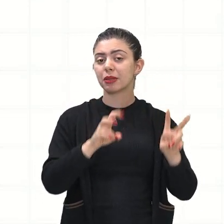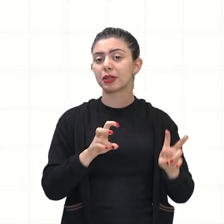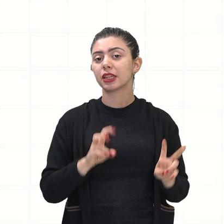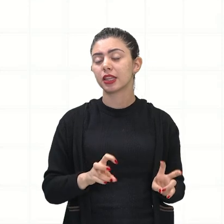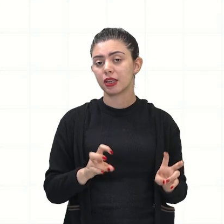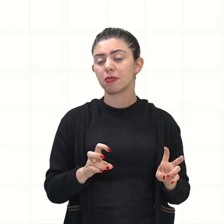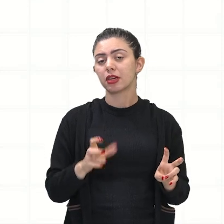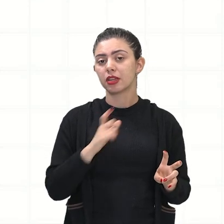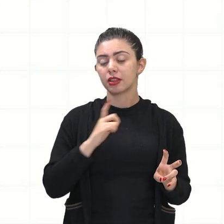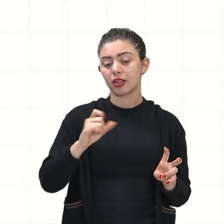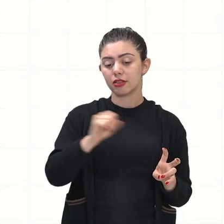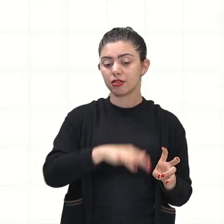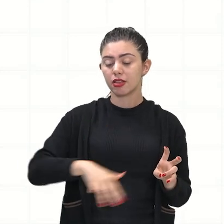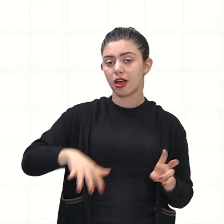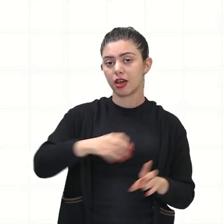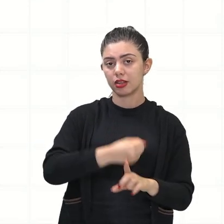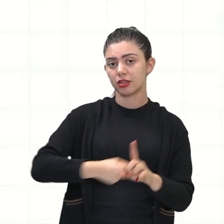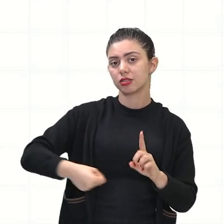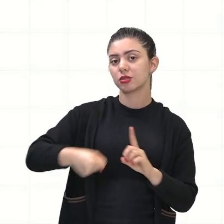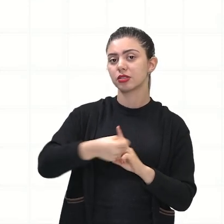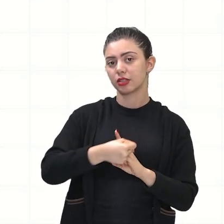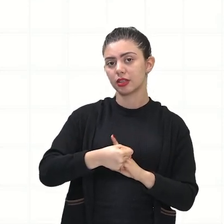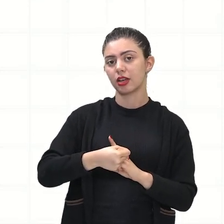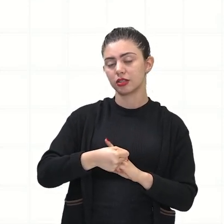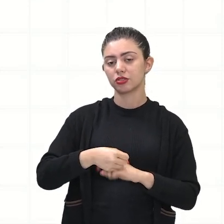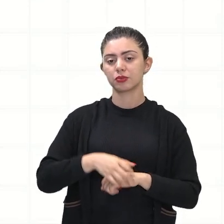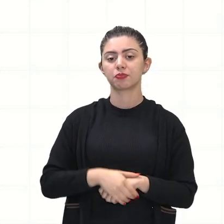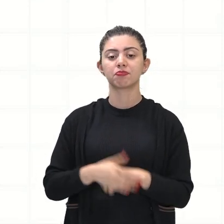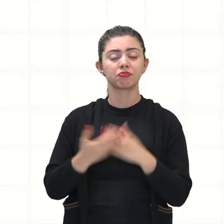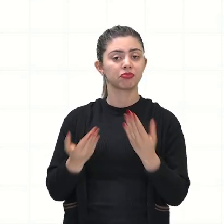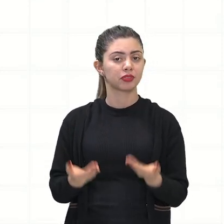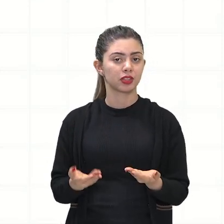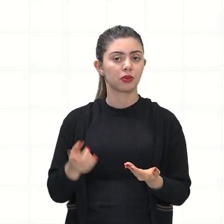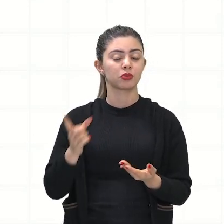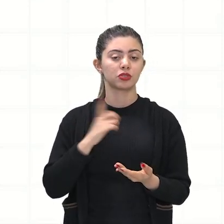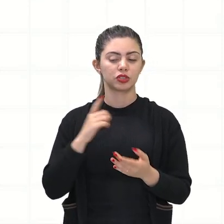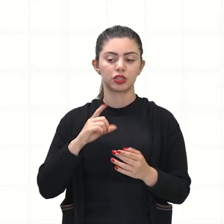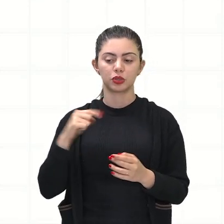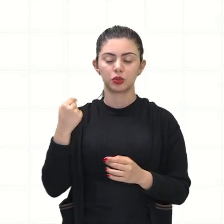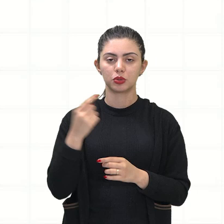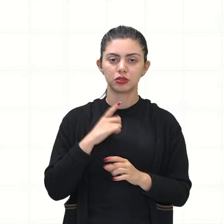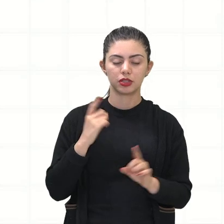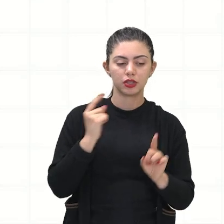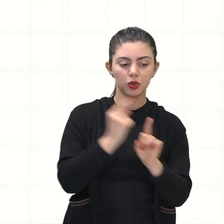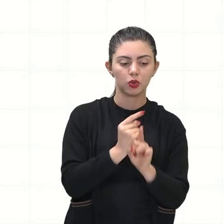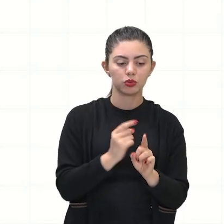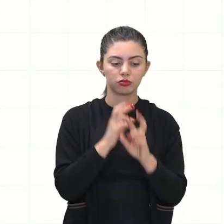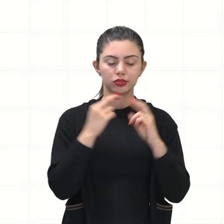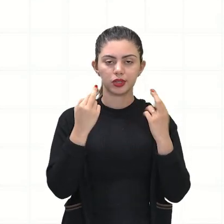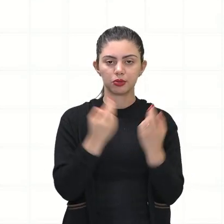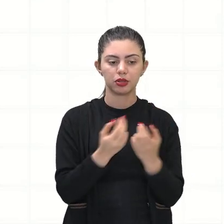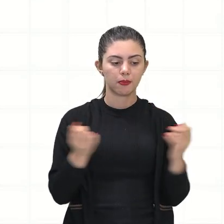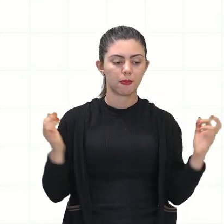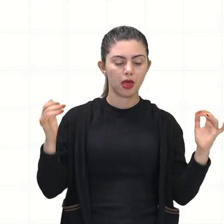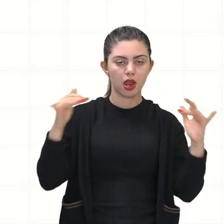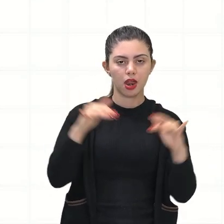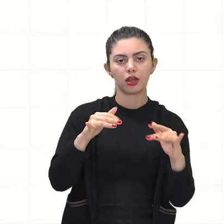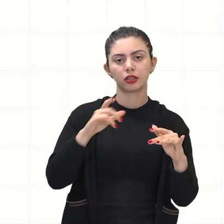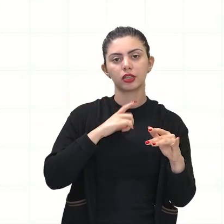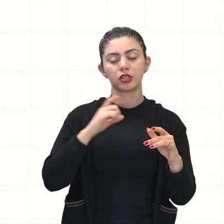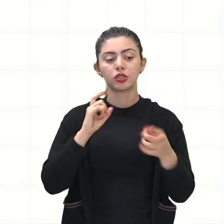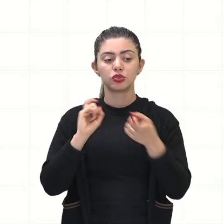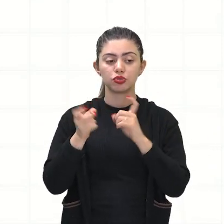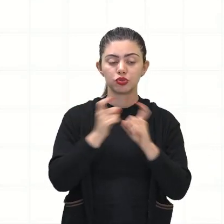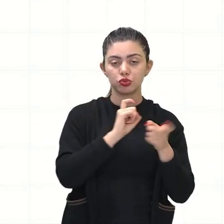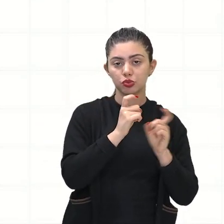envolviam todo o espaço social público. Além de ser um espaço de encontro, servia para discutir,